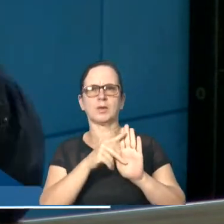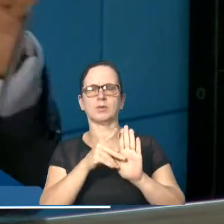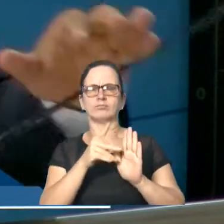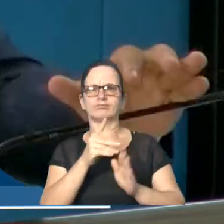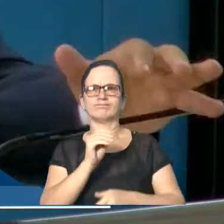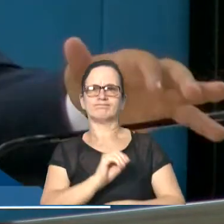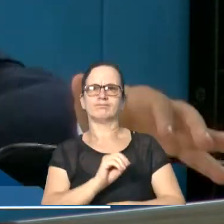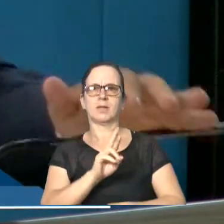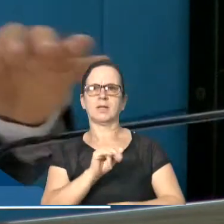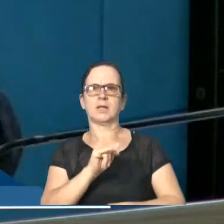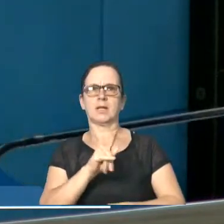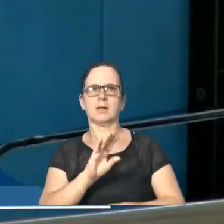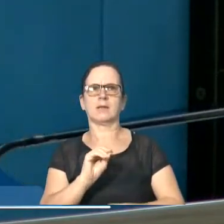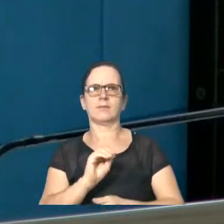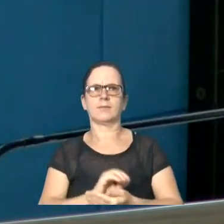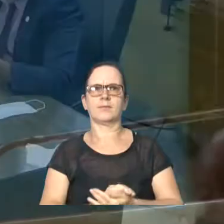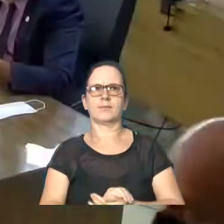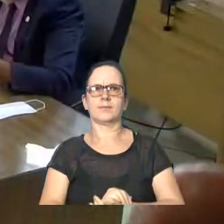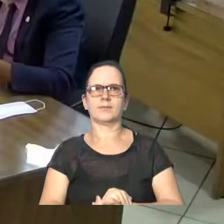restrição.